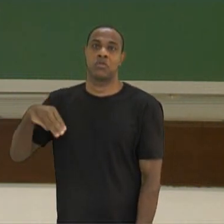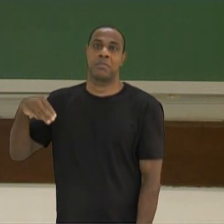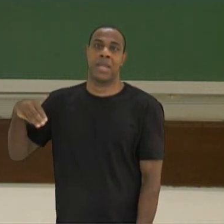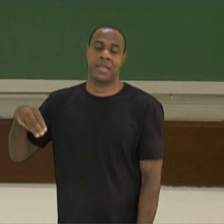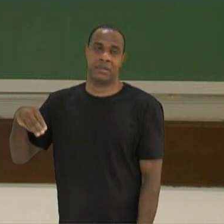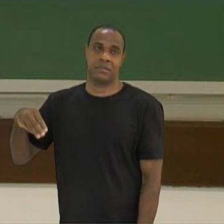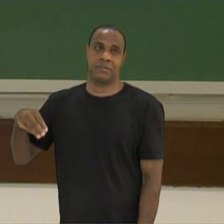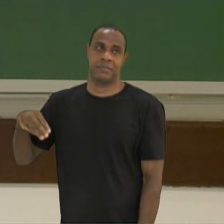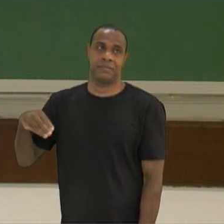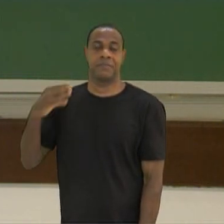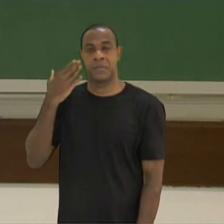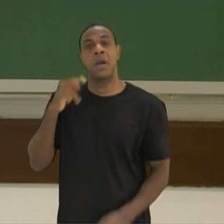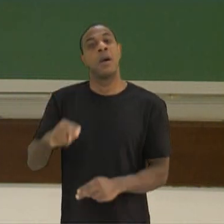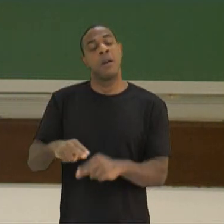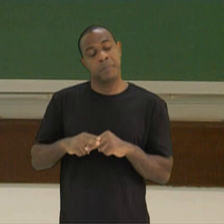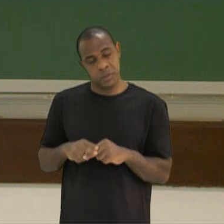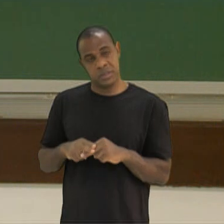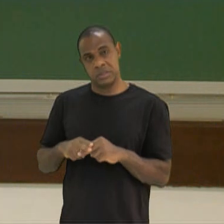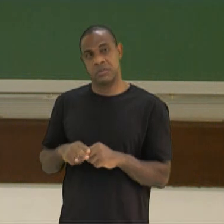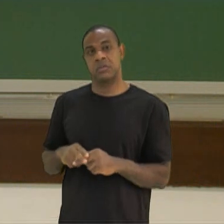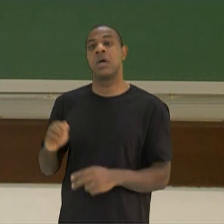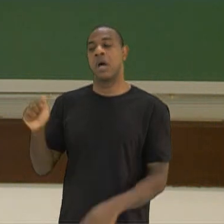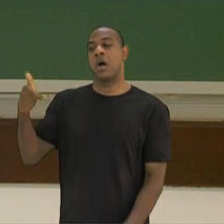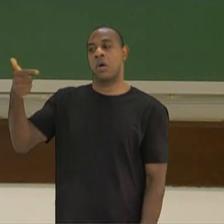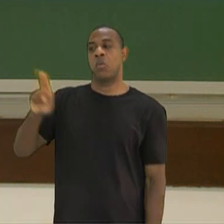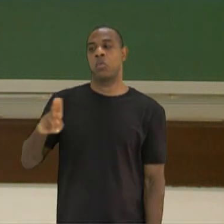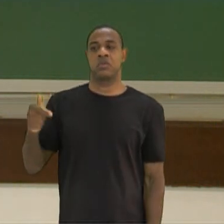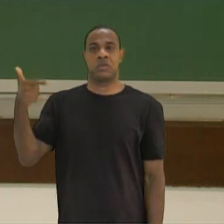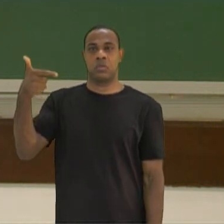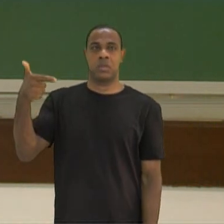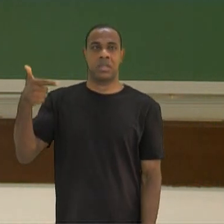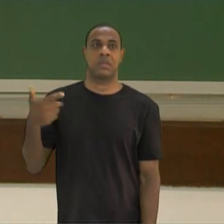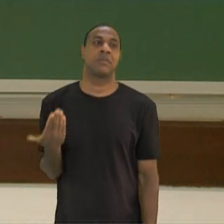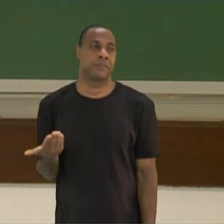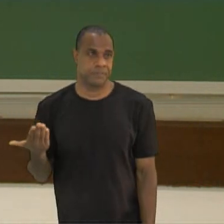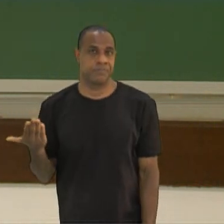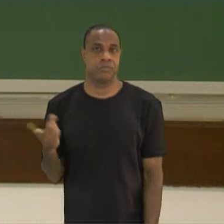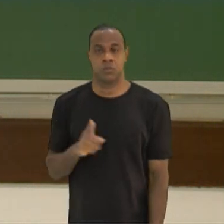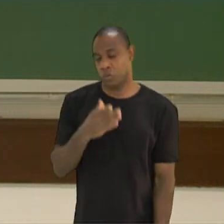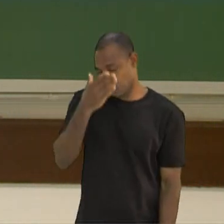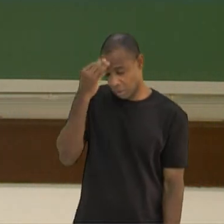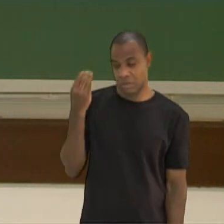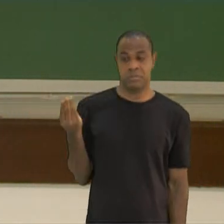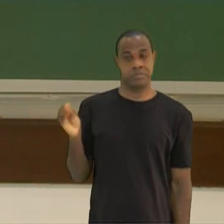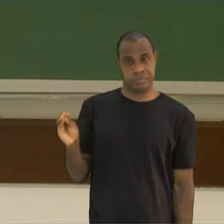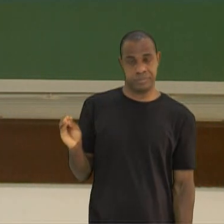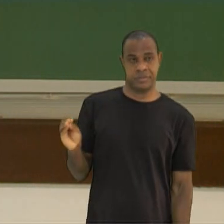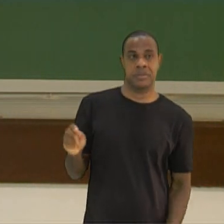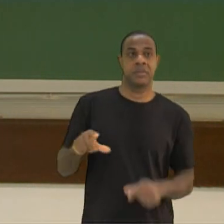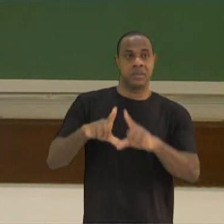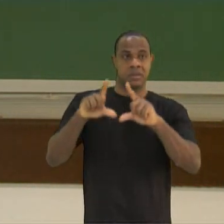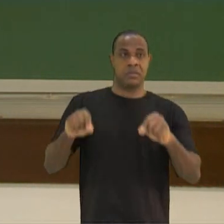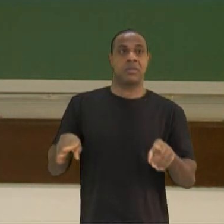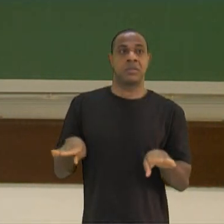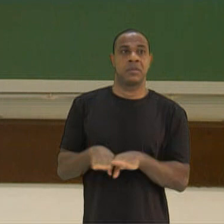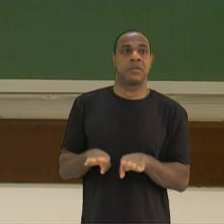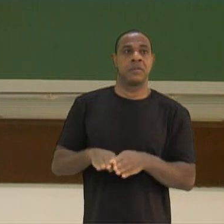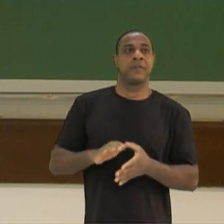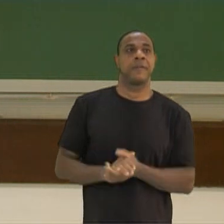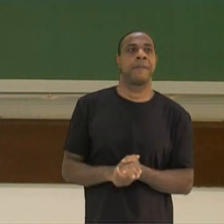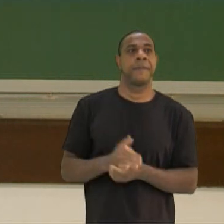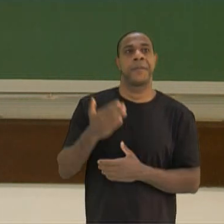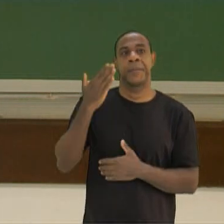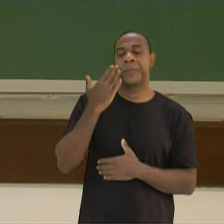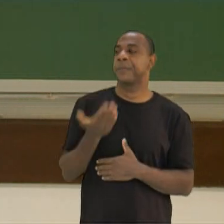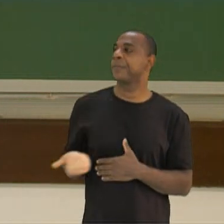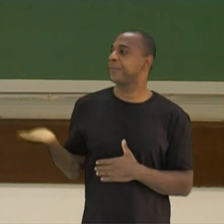cada segundo. Por isso esse ao quadrado, ok? Então não esquece de anotar isso na fórmula também. Mais um